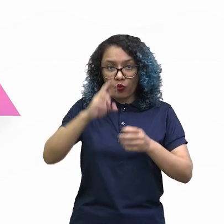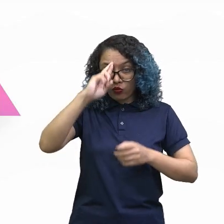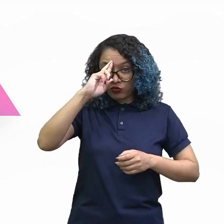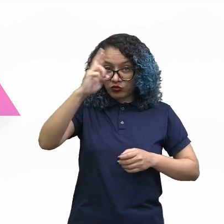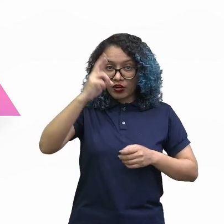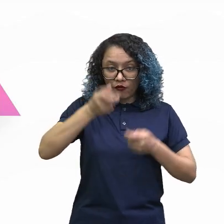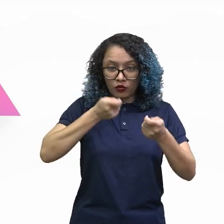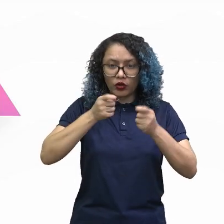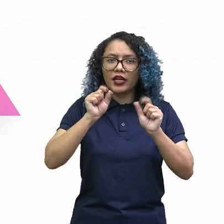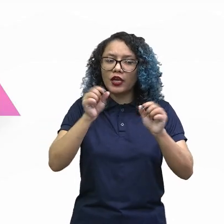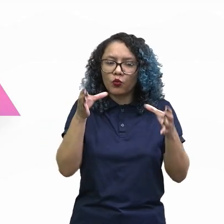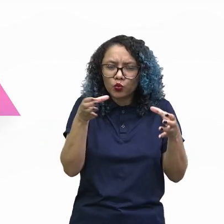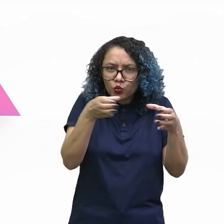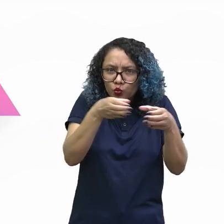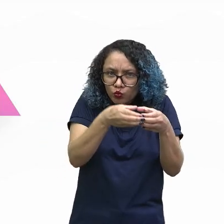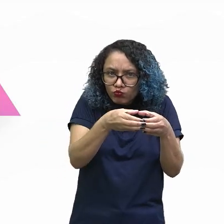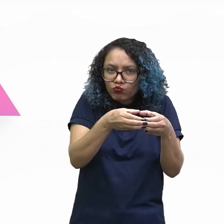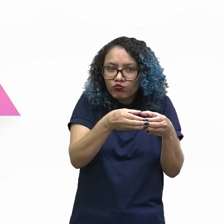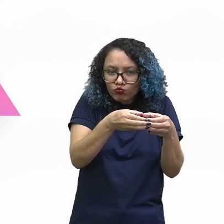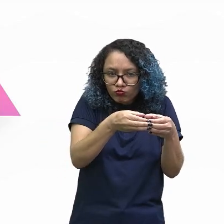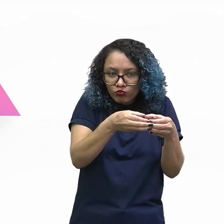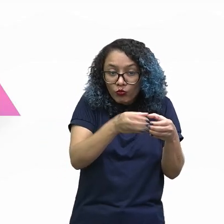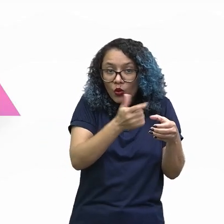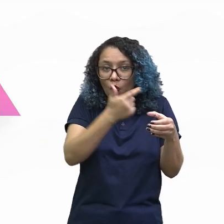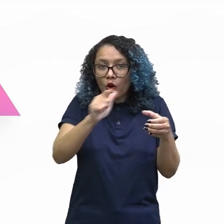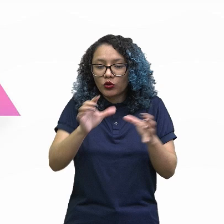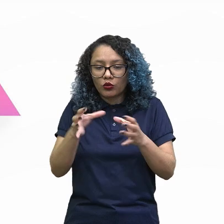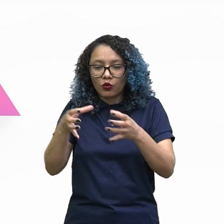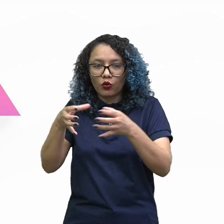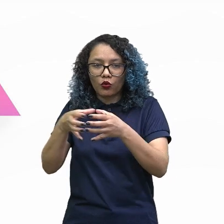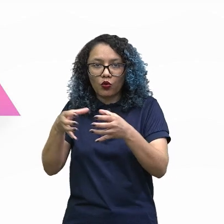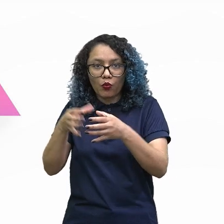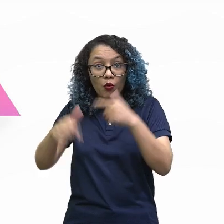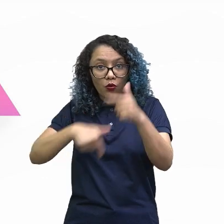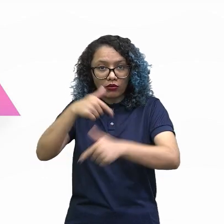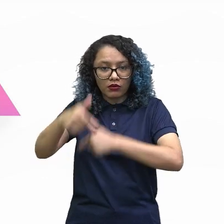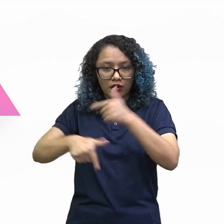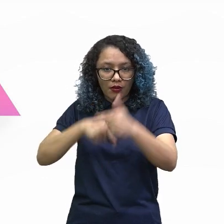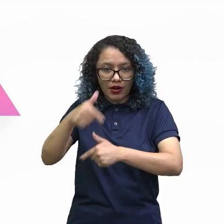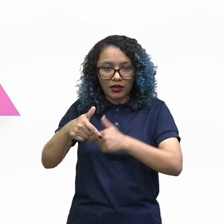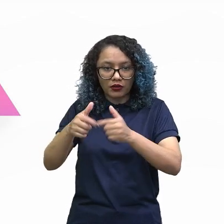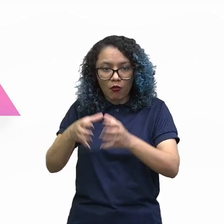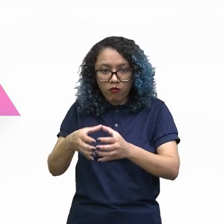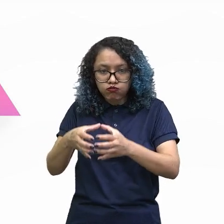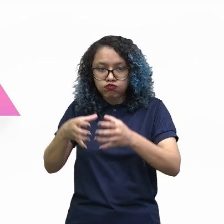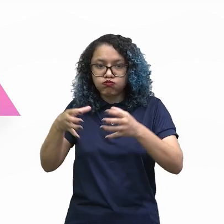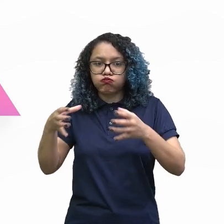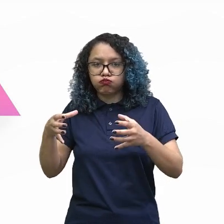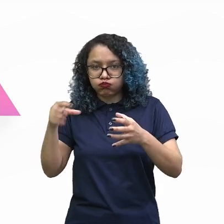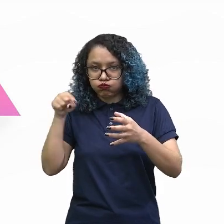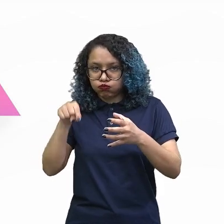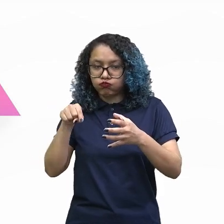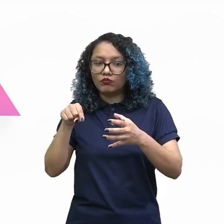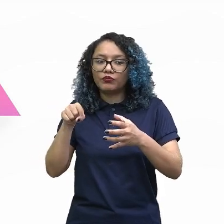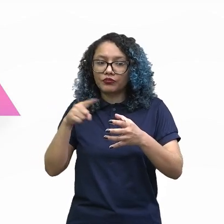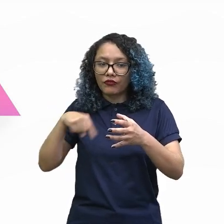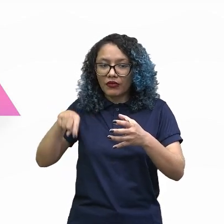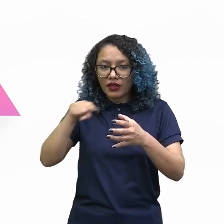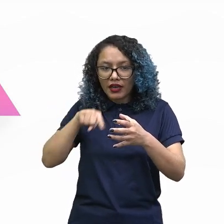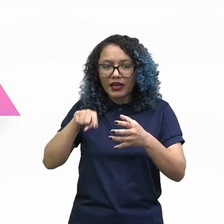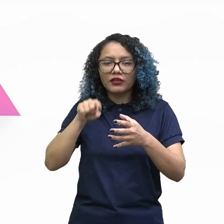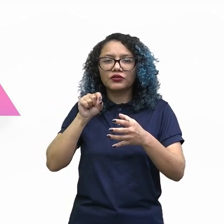a minoria, né? E os trabalhadores, que são os donos da força de trabalho, são aqueles que